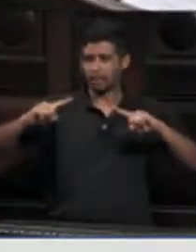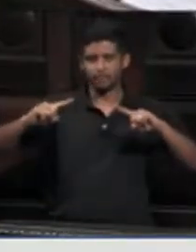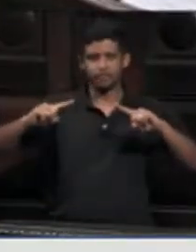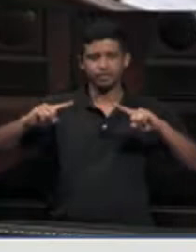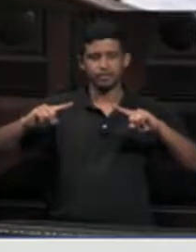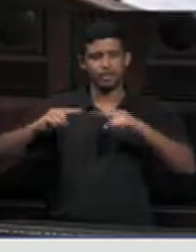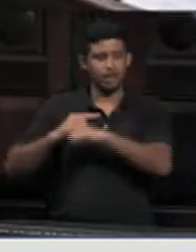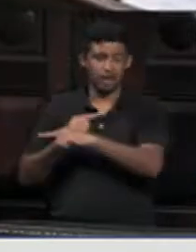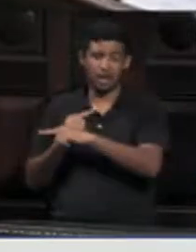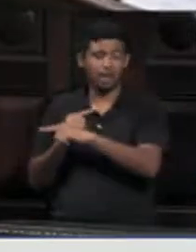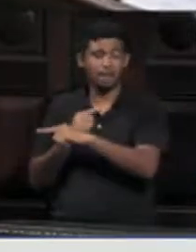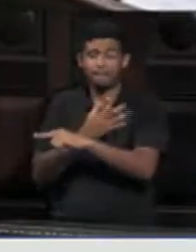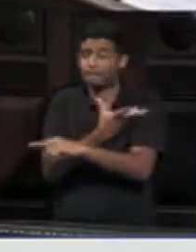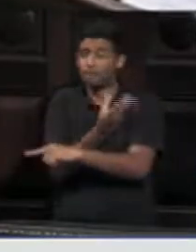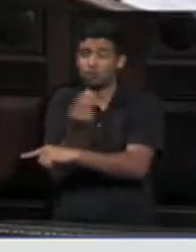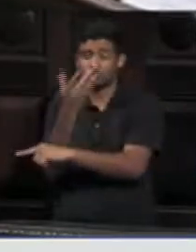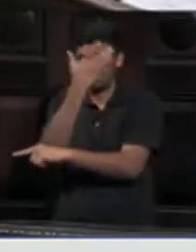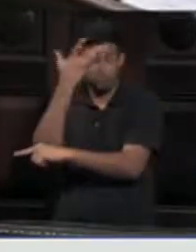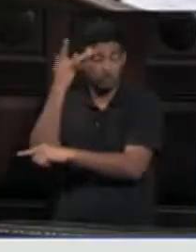algumas generalizações.